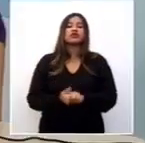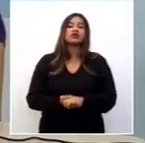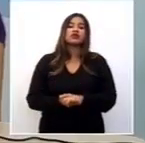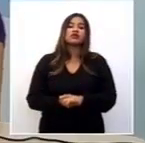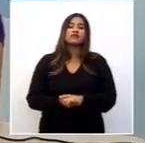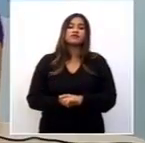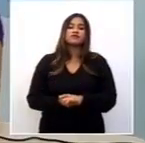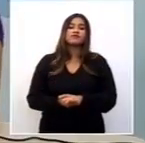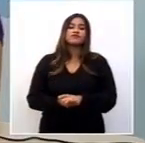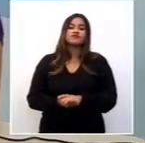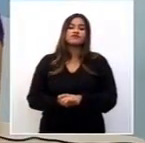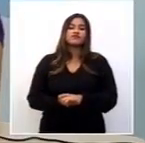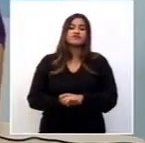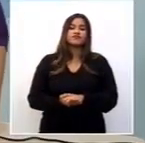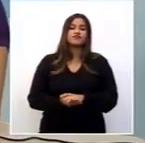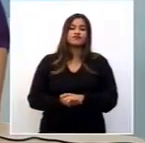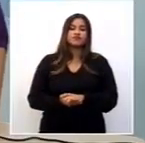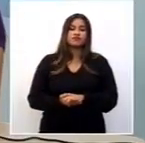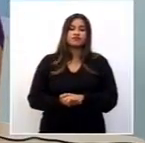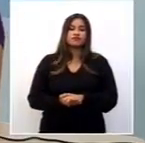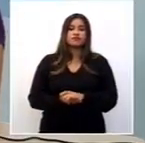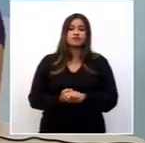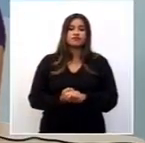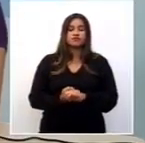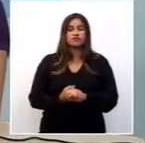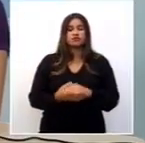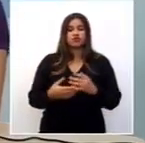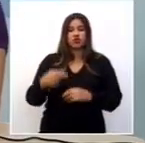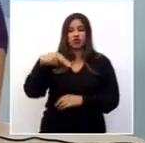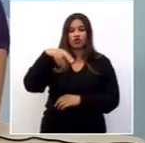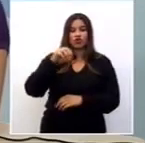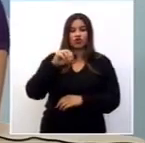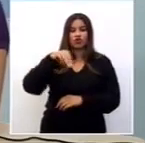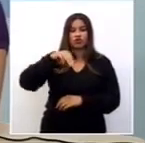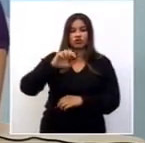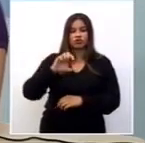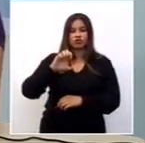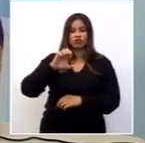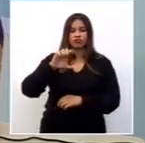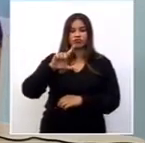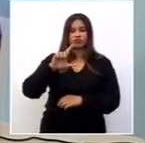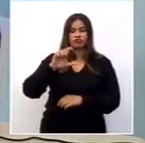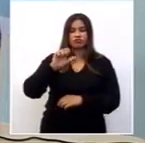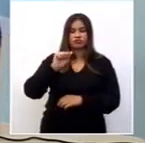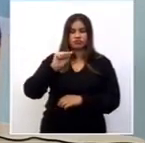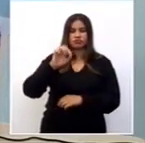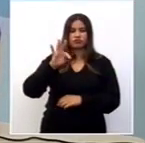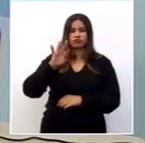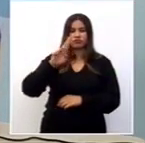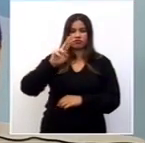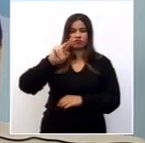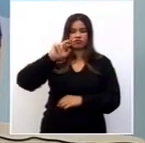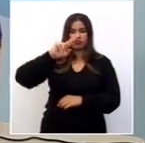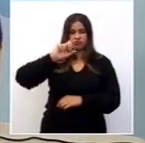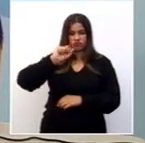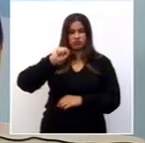é sobre as nomenclaturas geralmente utilizadas com avaliações. Essas